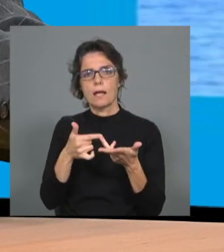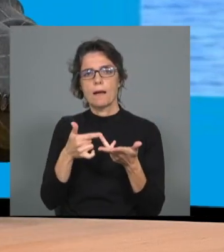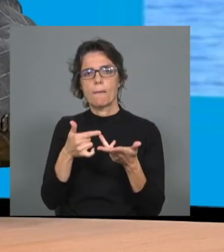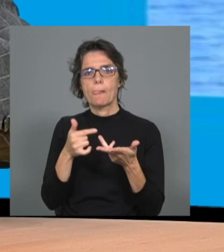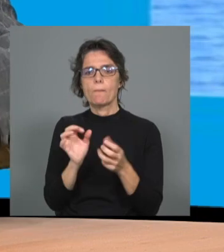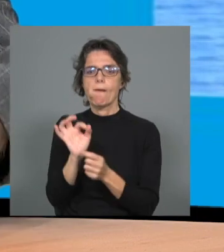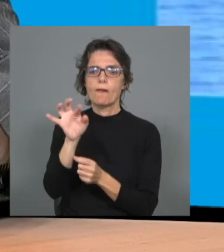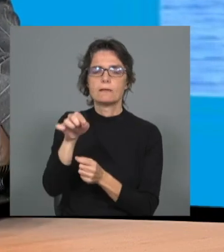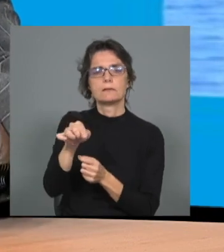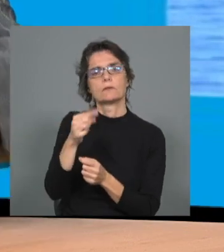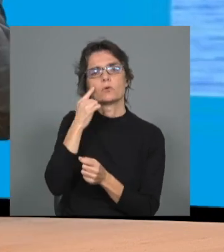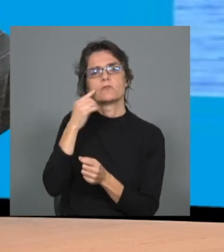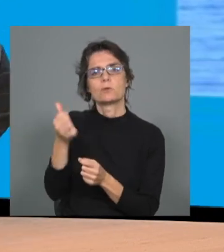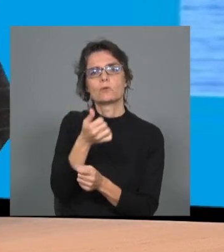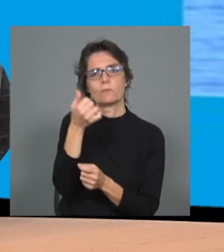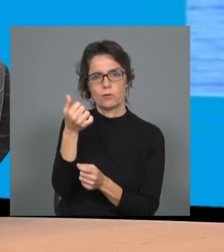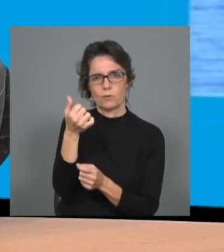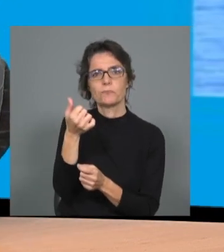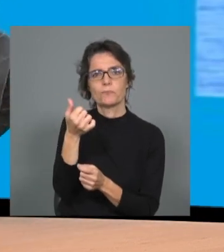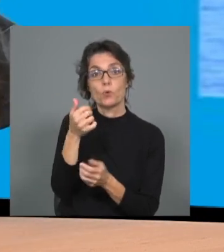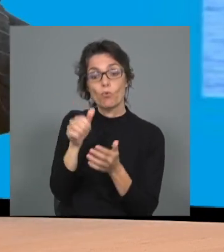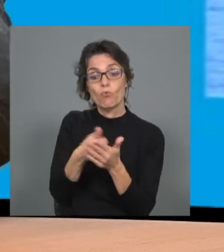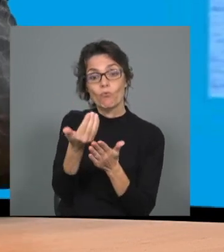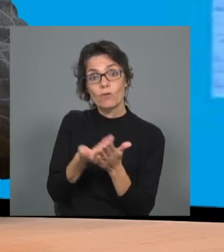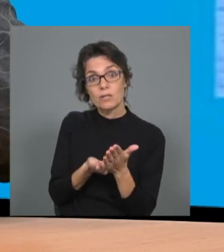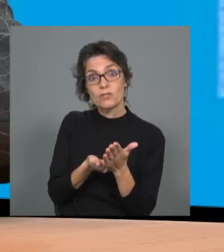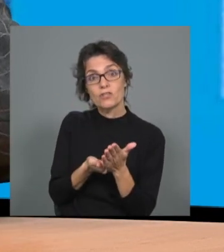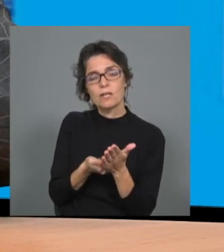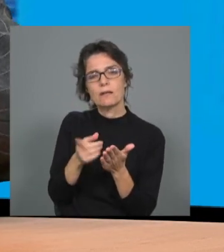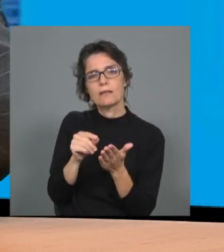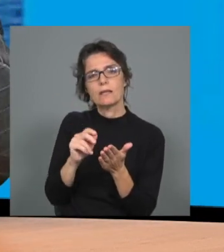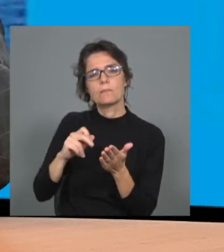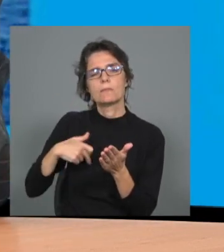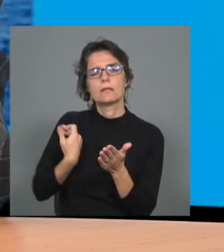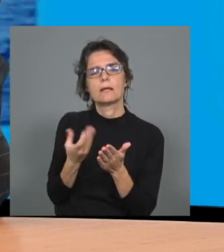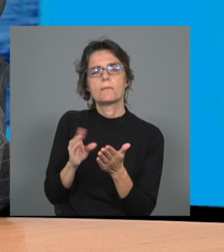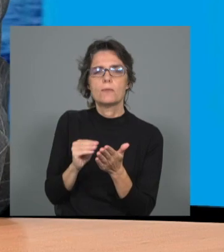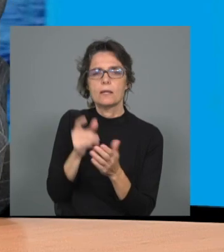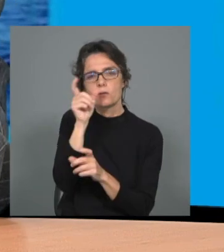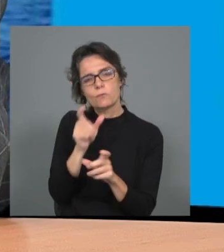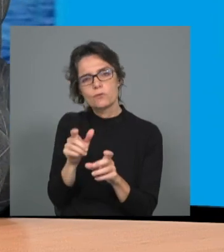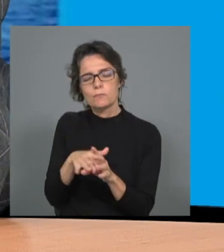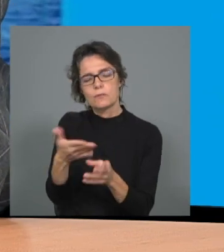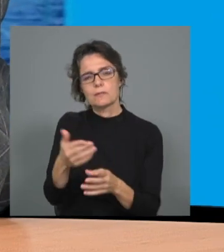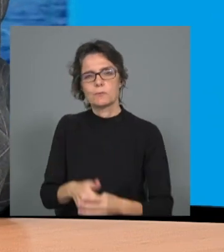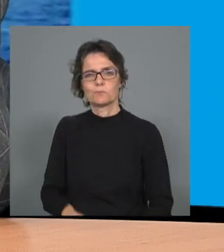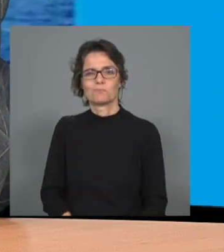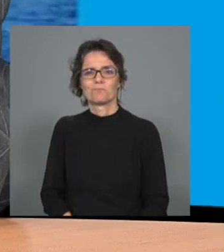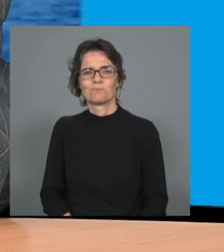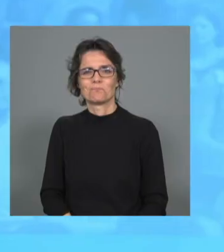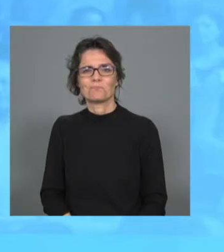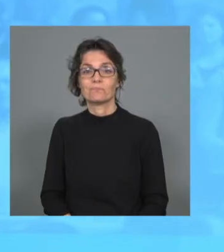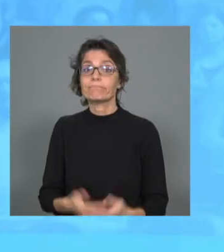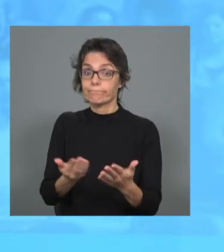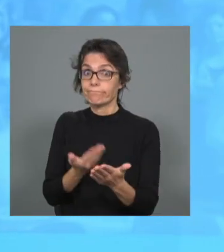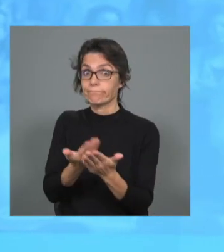um melhor conhecimento do Evangelho, um maior enriquecimento das pessoas que o frequentarem. Fica essa proposta da